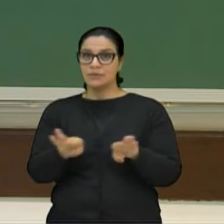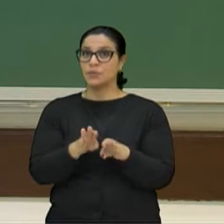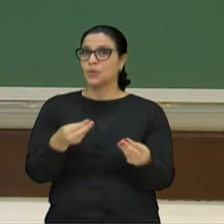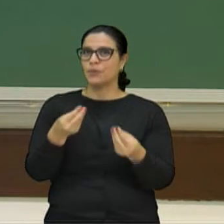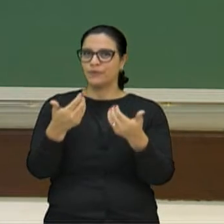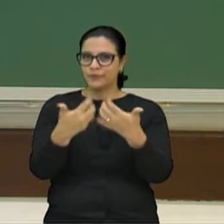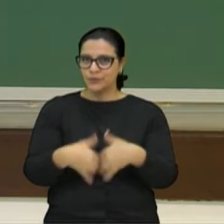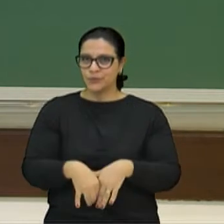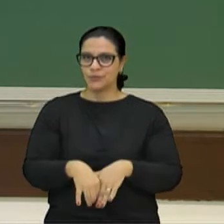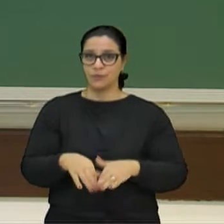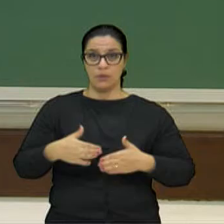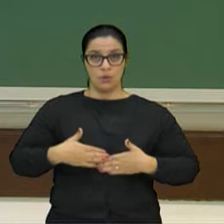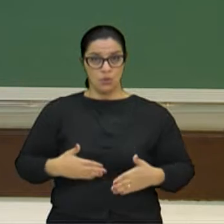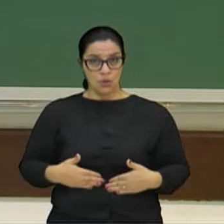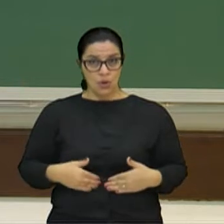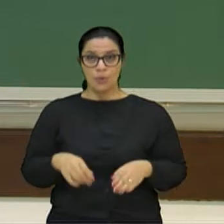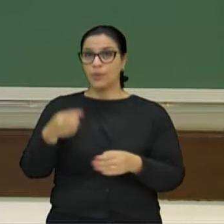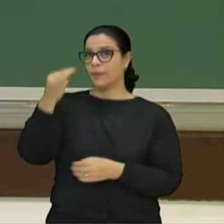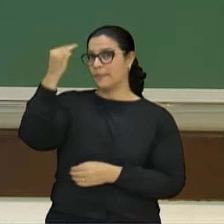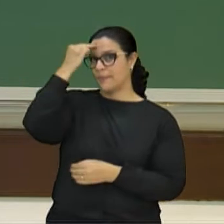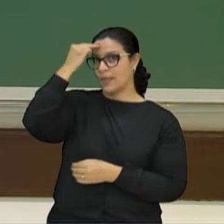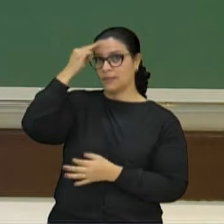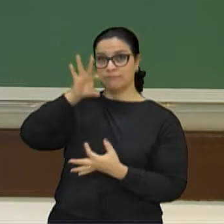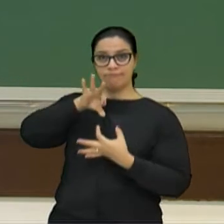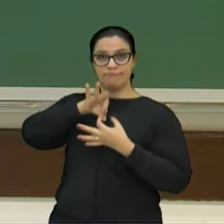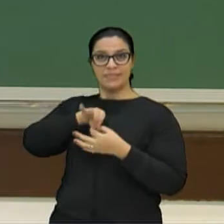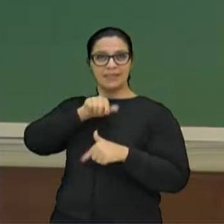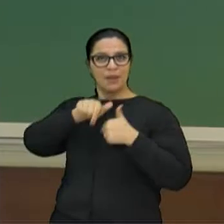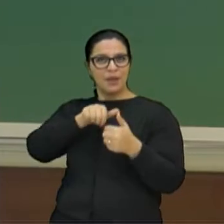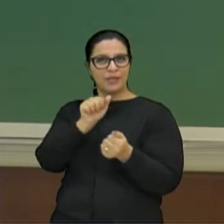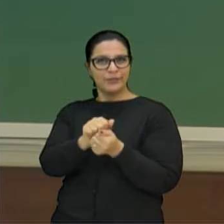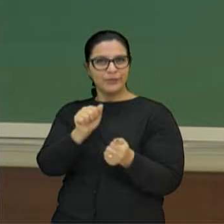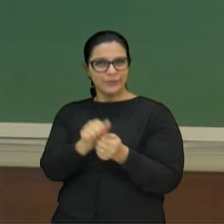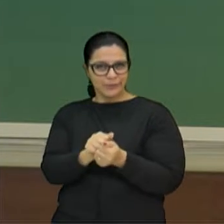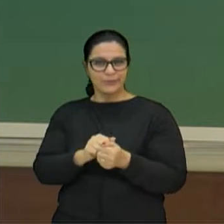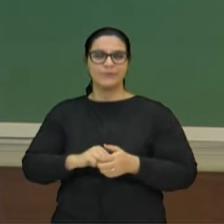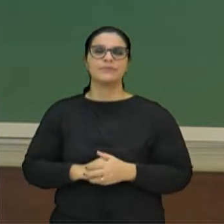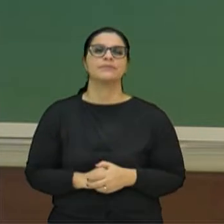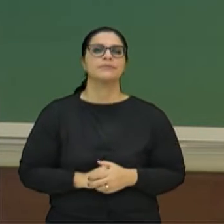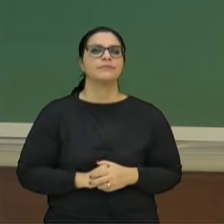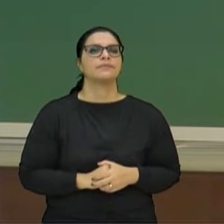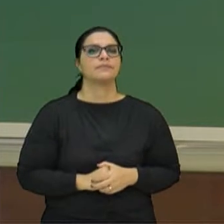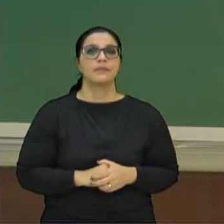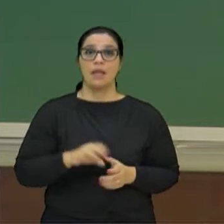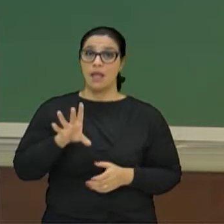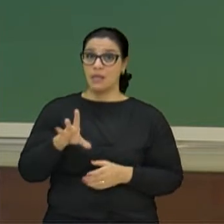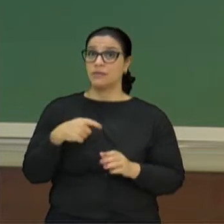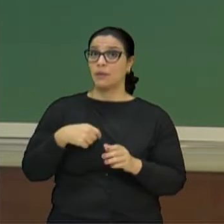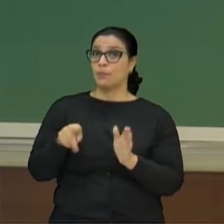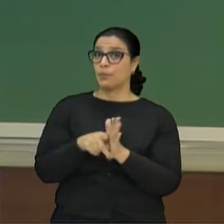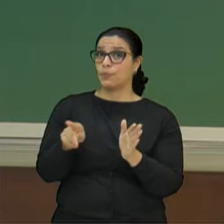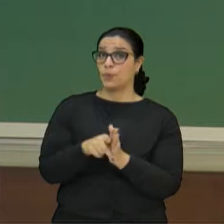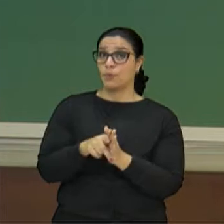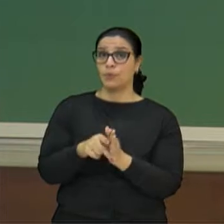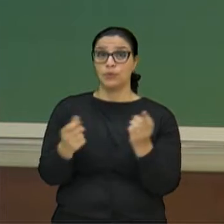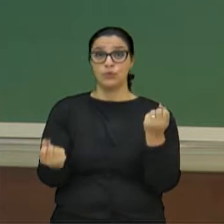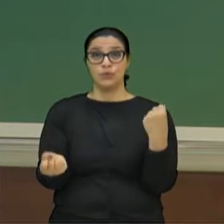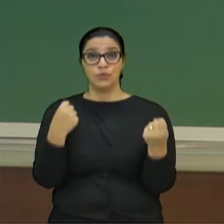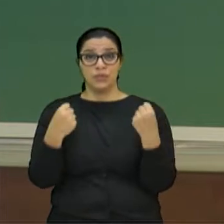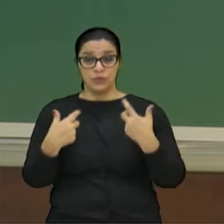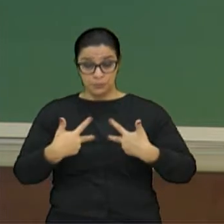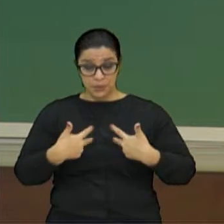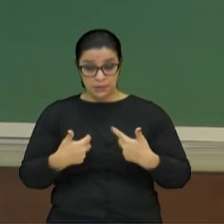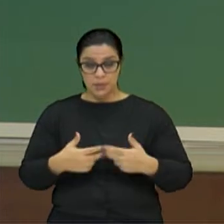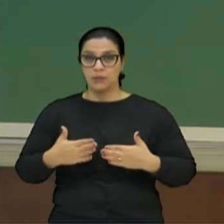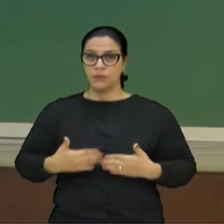ali, de corpo e mente, trabalhar os dois juntos. Então, essa é a ginástica de conscientização